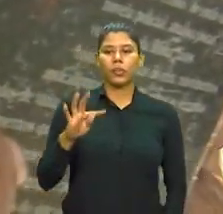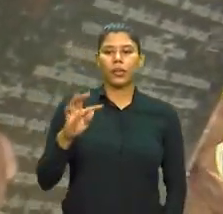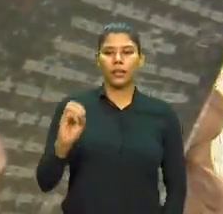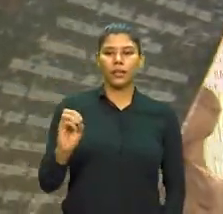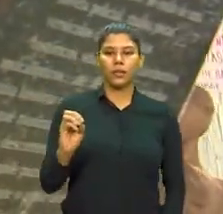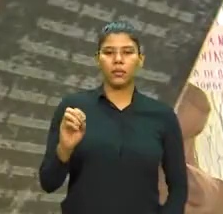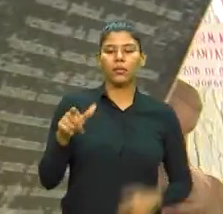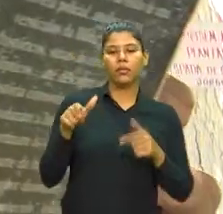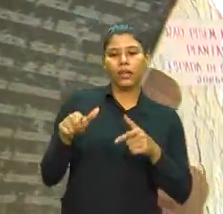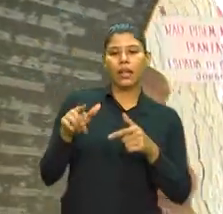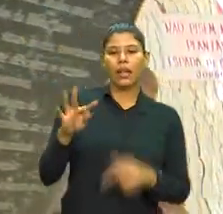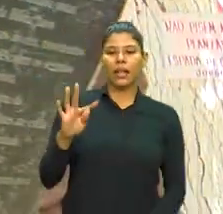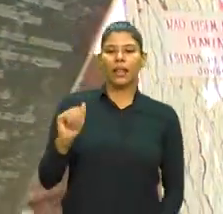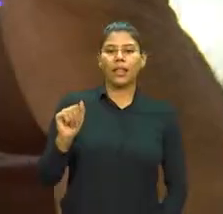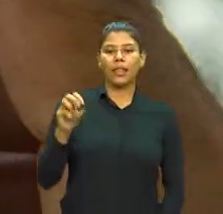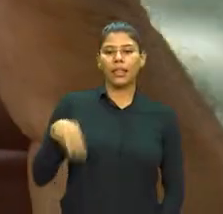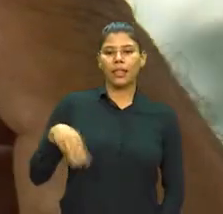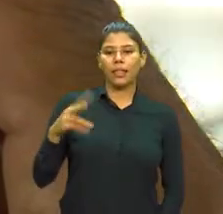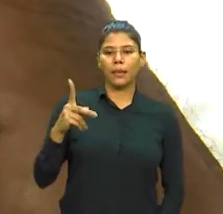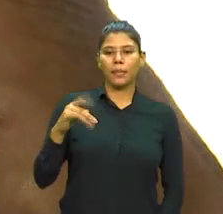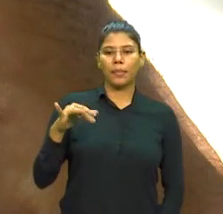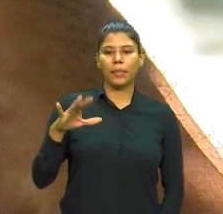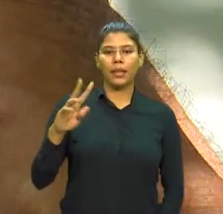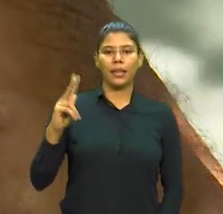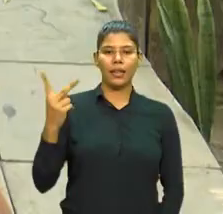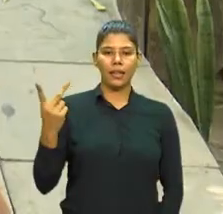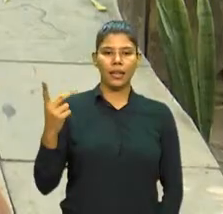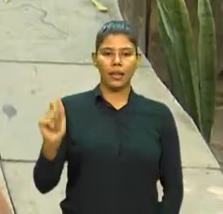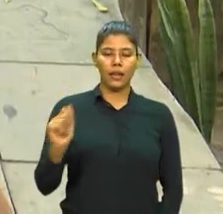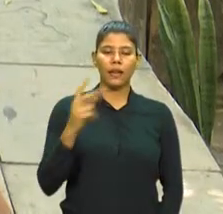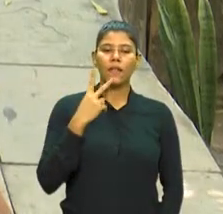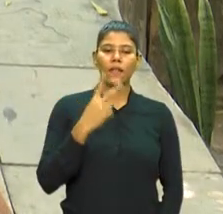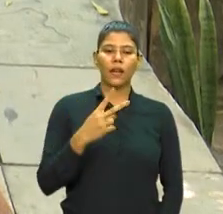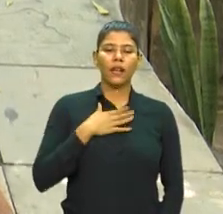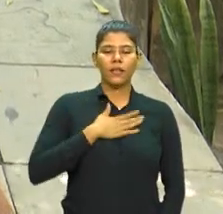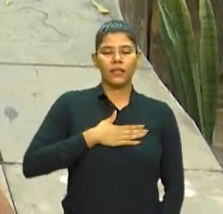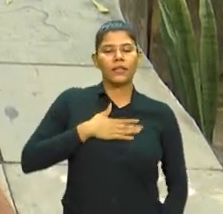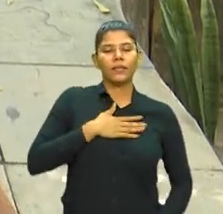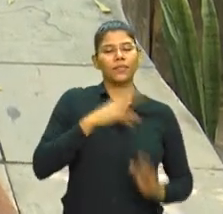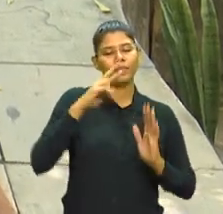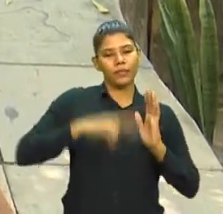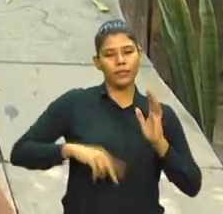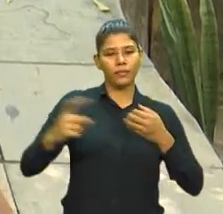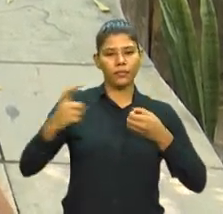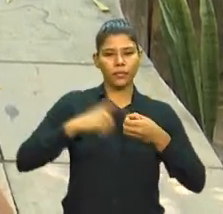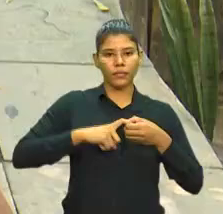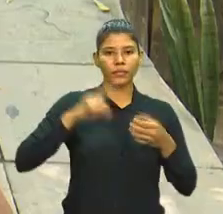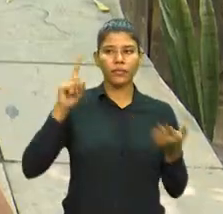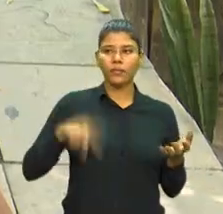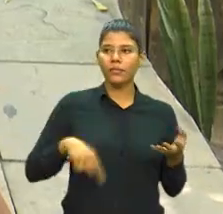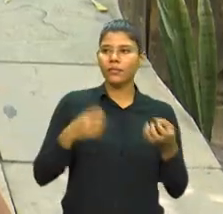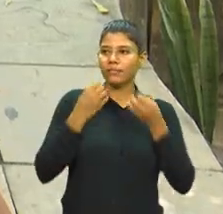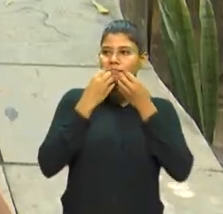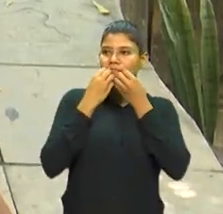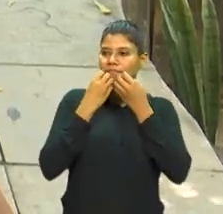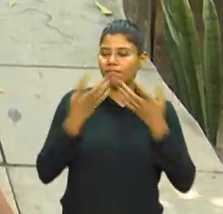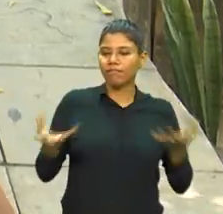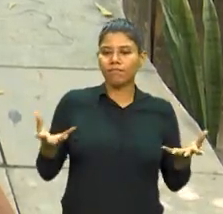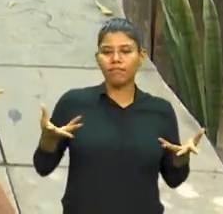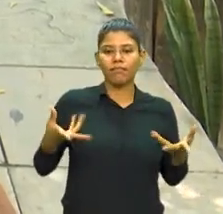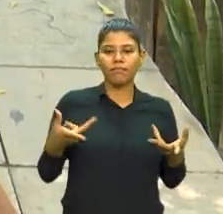tampinha fala da satisfação dele em voltar a ler uma B que que esse povo lá de fora que são